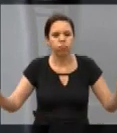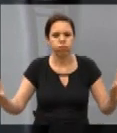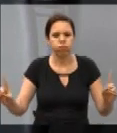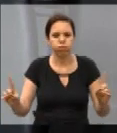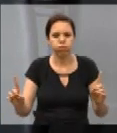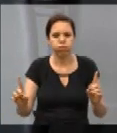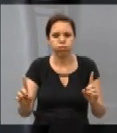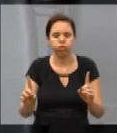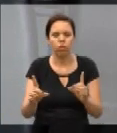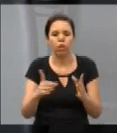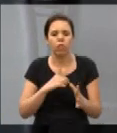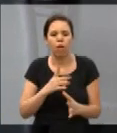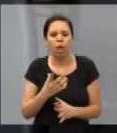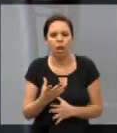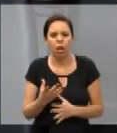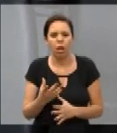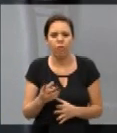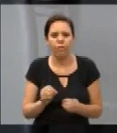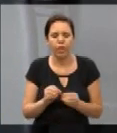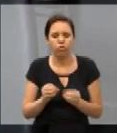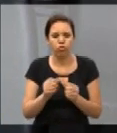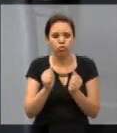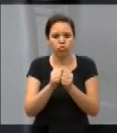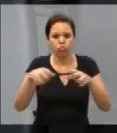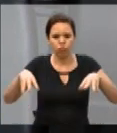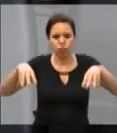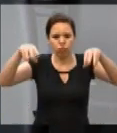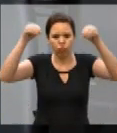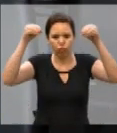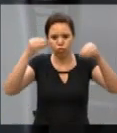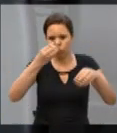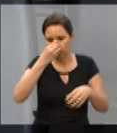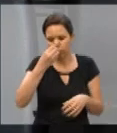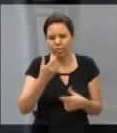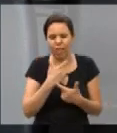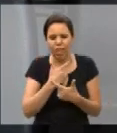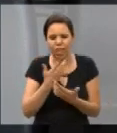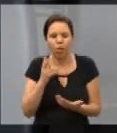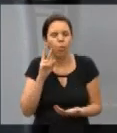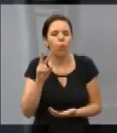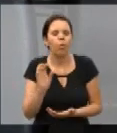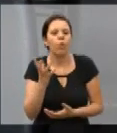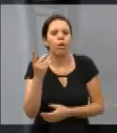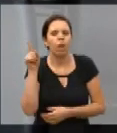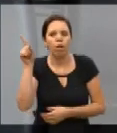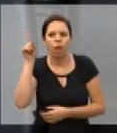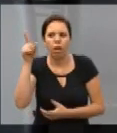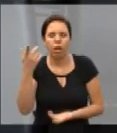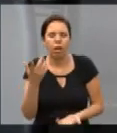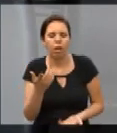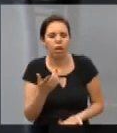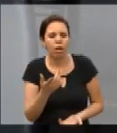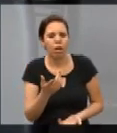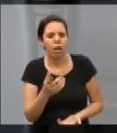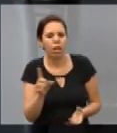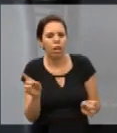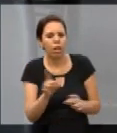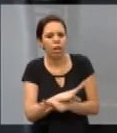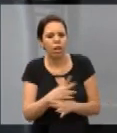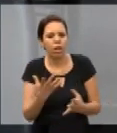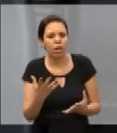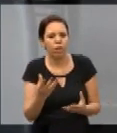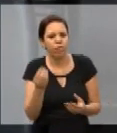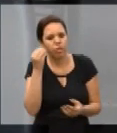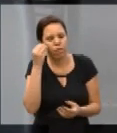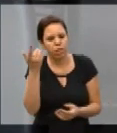tem uma cena que a gente fez no circo, que é muito engraçado. Eu falei, Rodrigo, acabou a cena, eu falei, Rodrigo, vamos